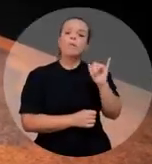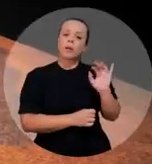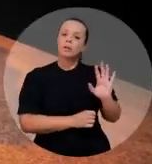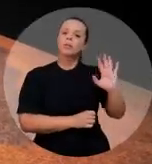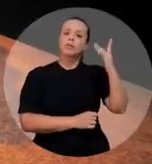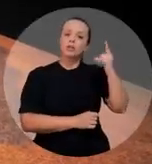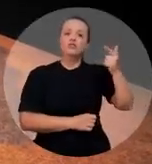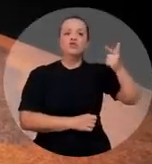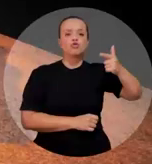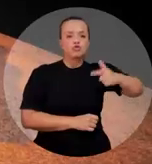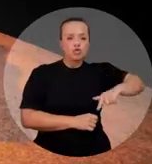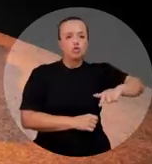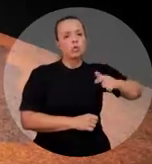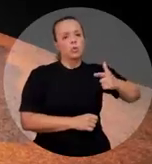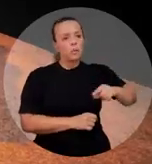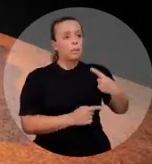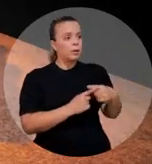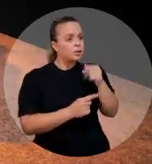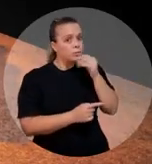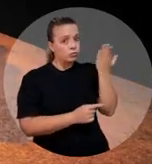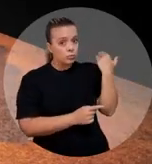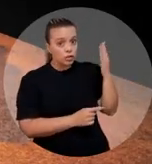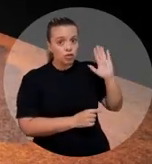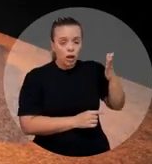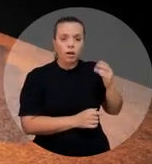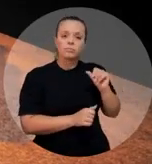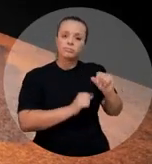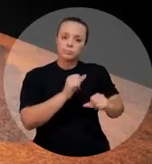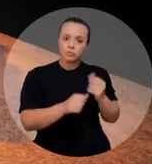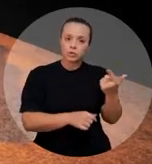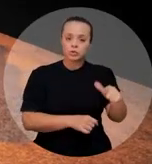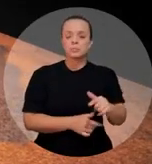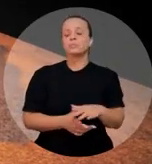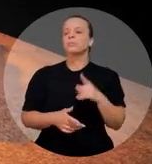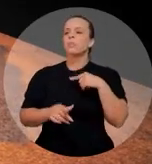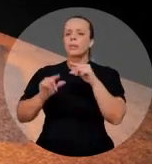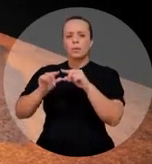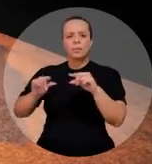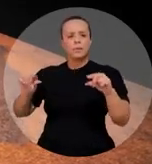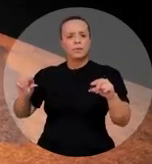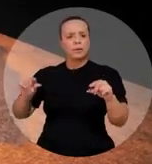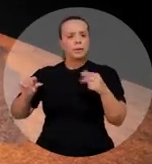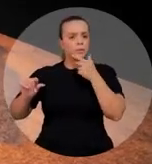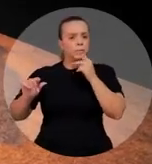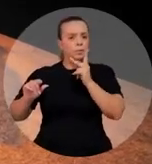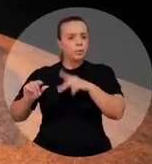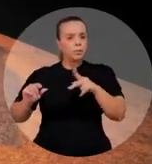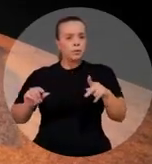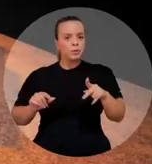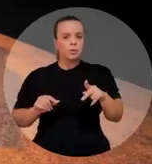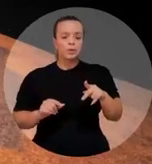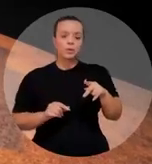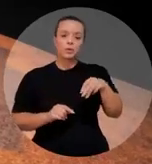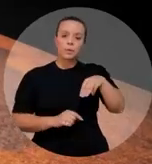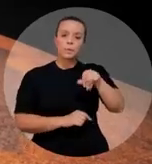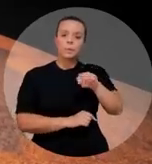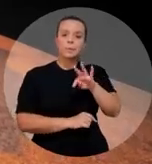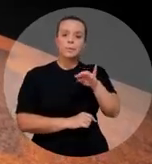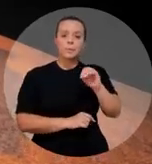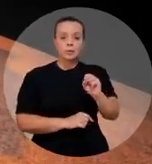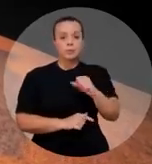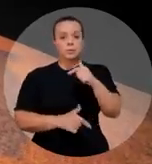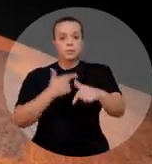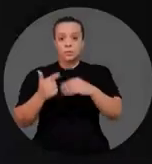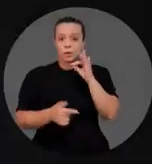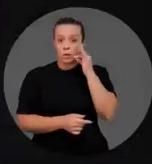se vem repetindo de forma correta o que já foi feito. Tem uma frase que eu ouvi do professor Aclise de Matos,